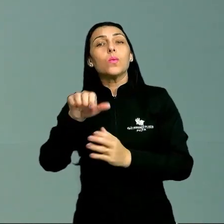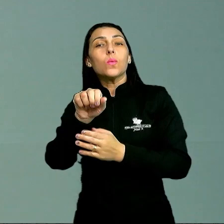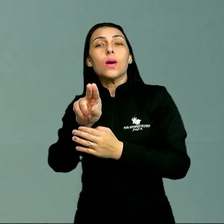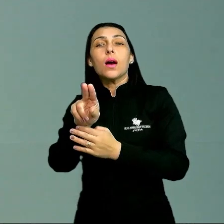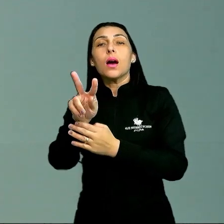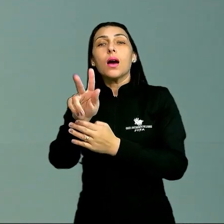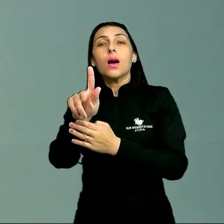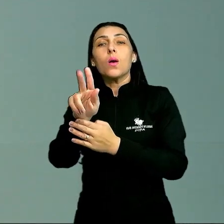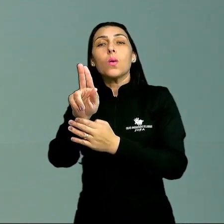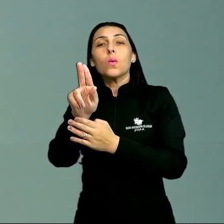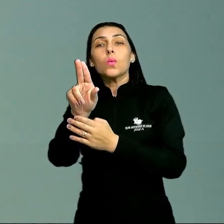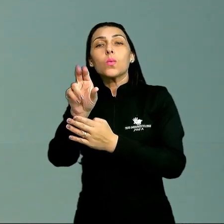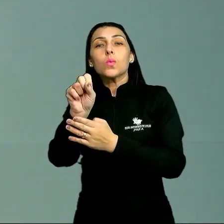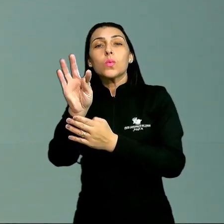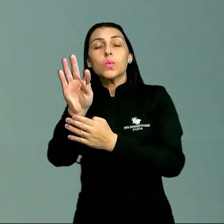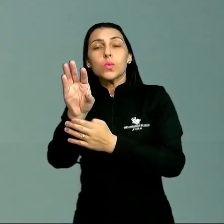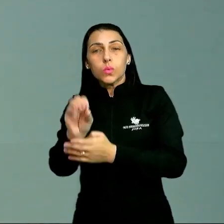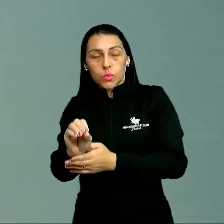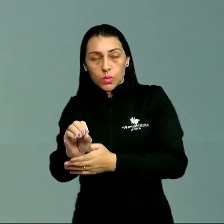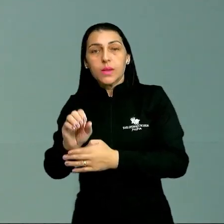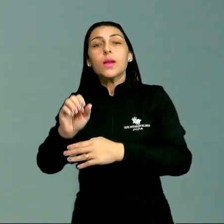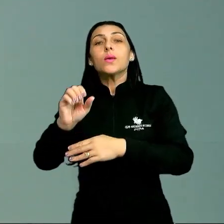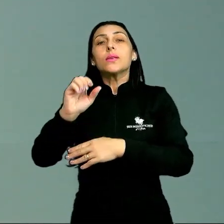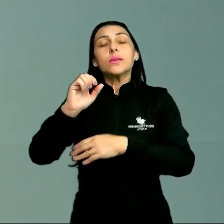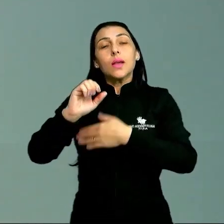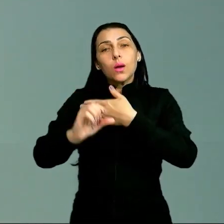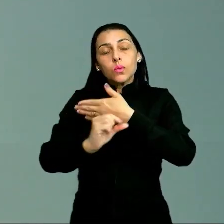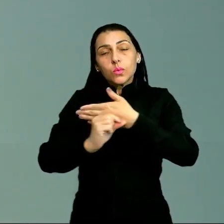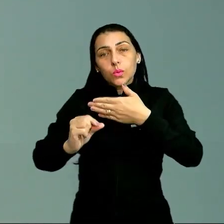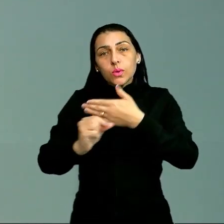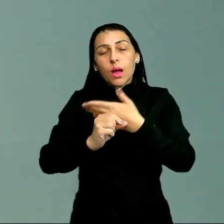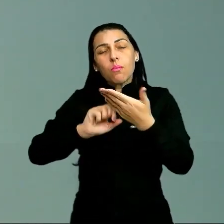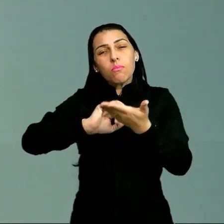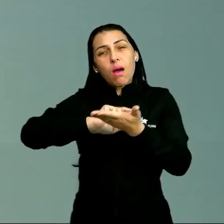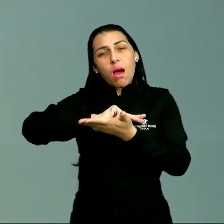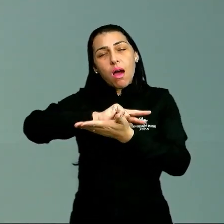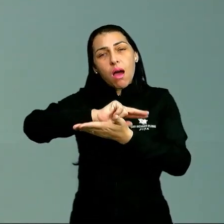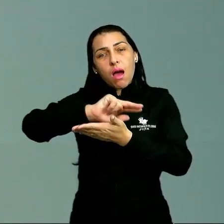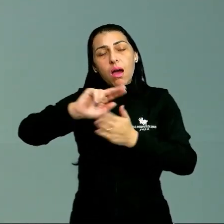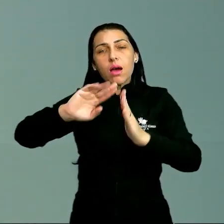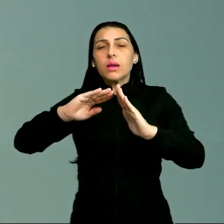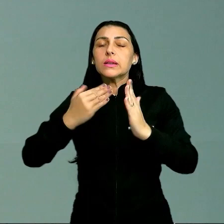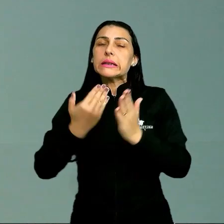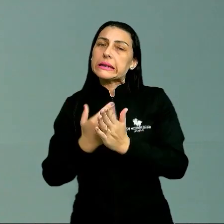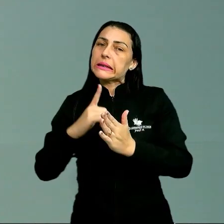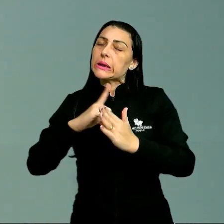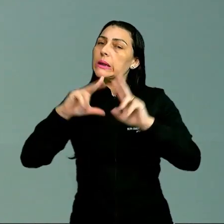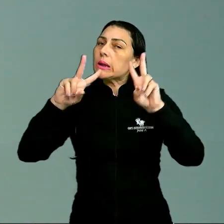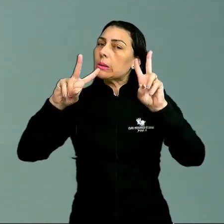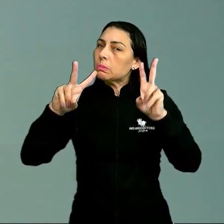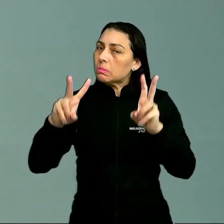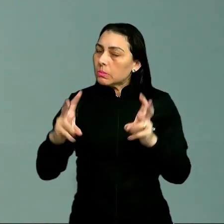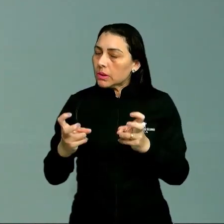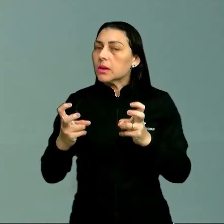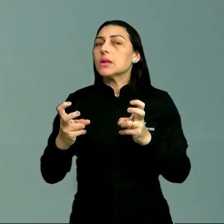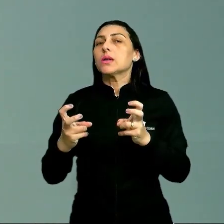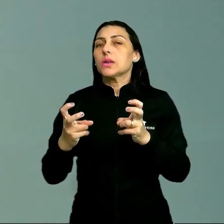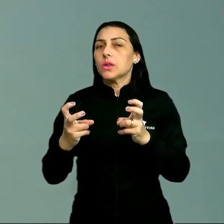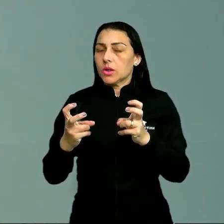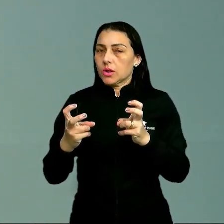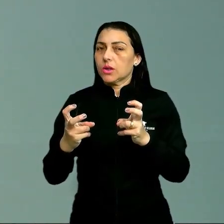dos Anjos, ele é um desses autores multifacetados aí, que tem uma temática bem interessante,